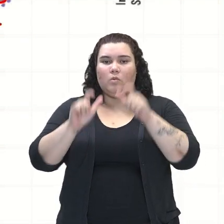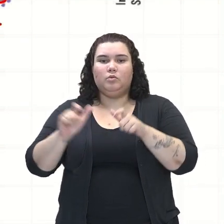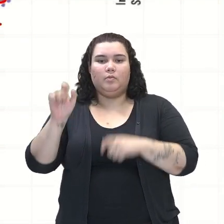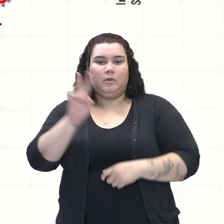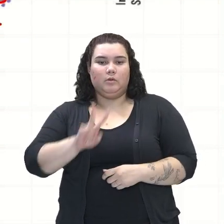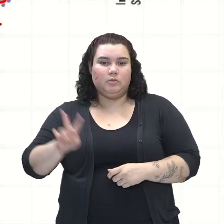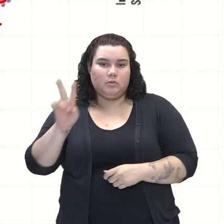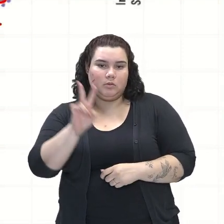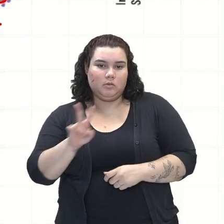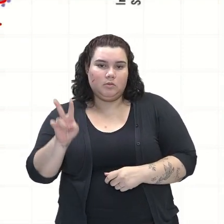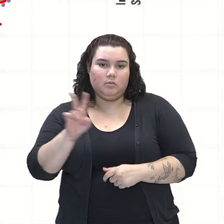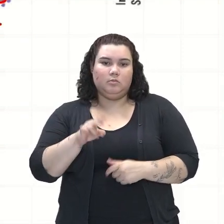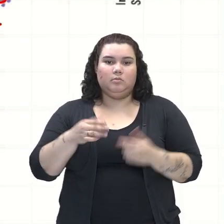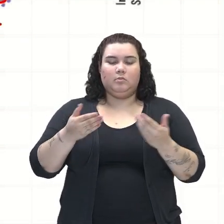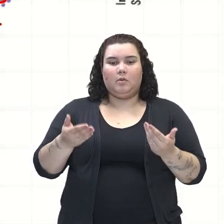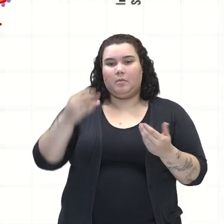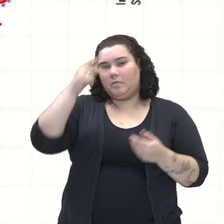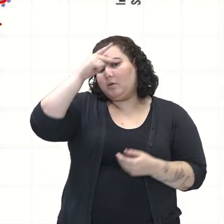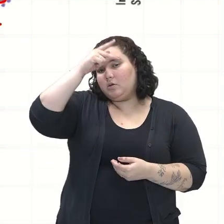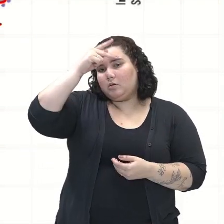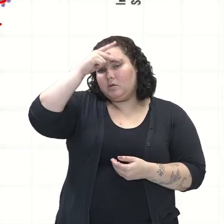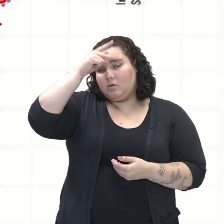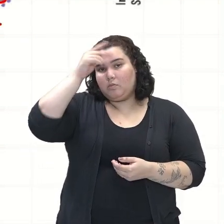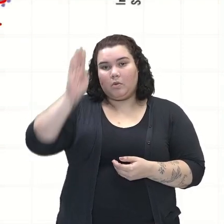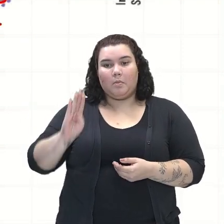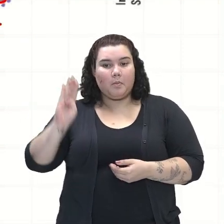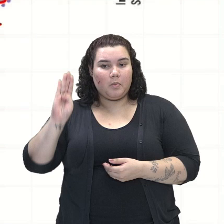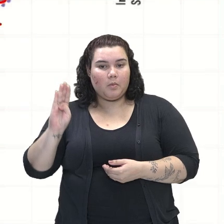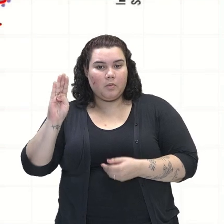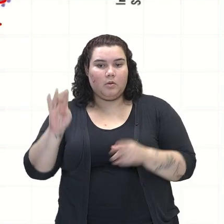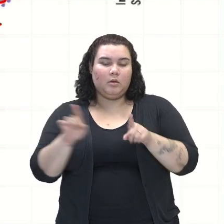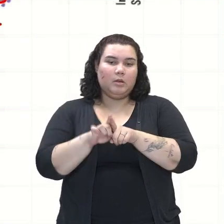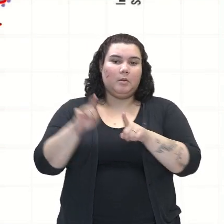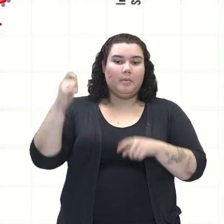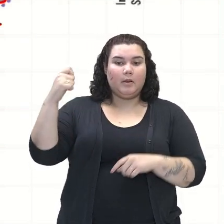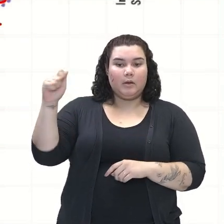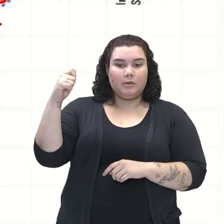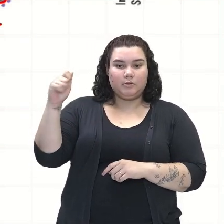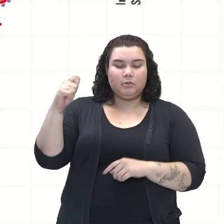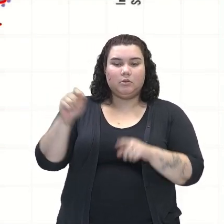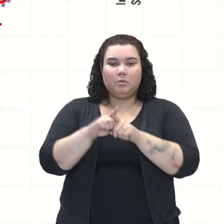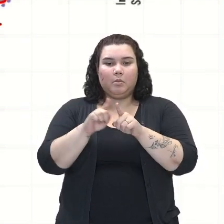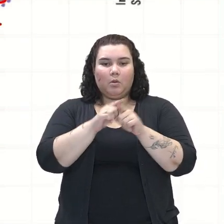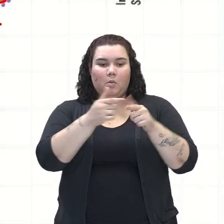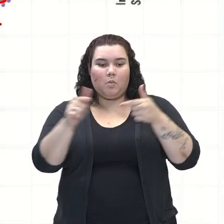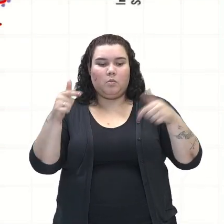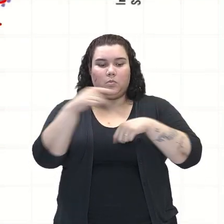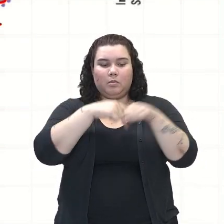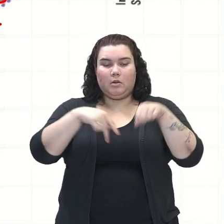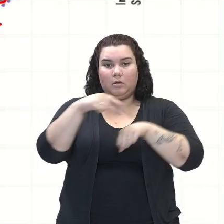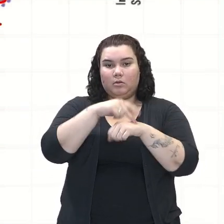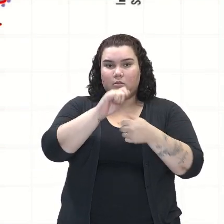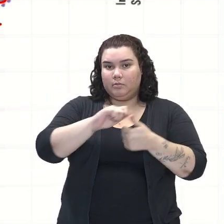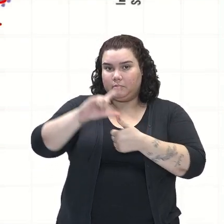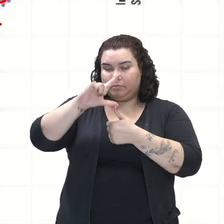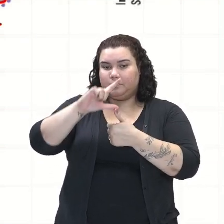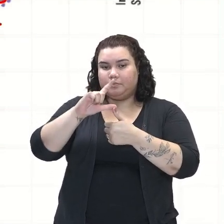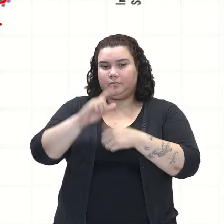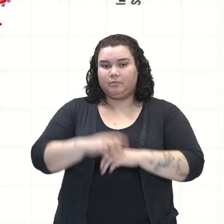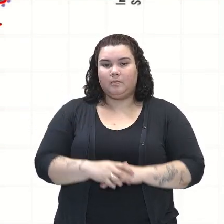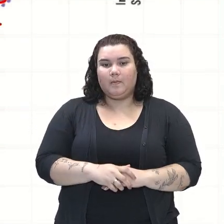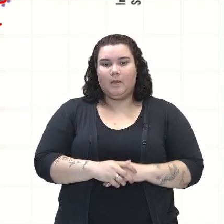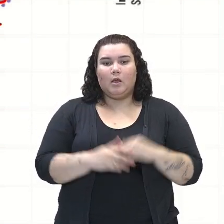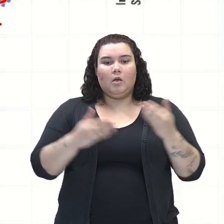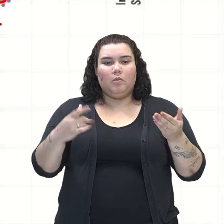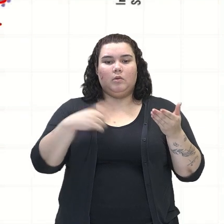Venezuela, presentes também no Peru, na Bolívia e também na Argentina e outros países da América Latina. E aqui nós temos os minerais